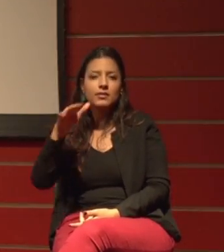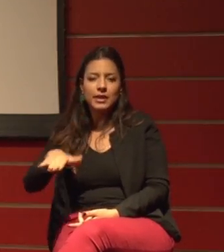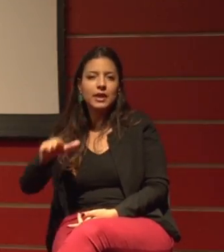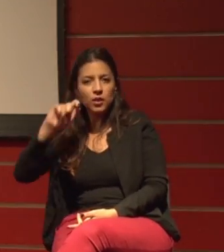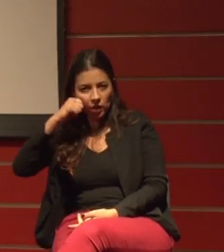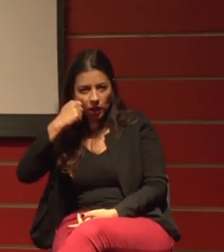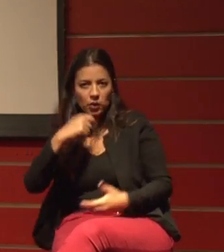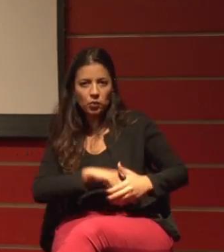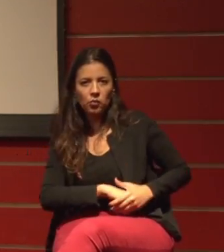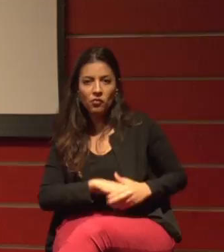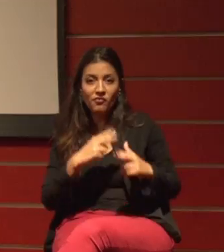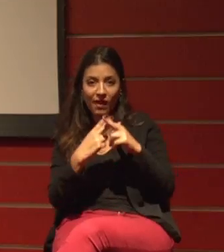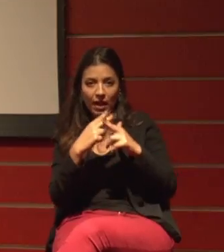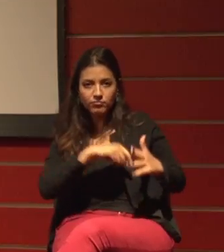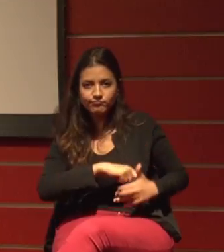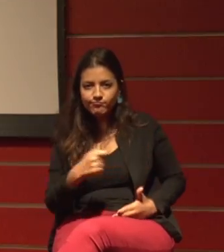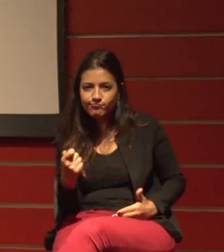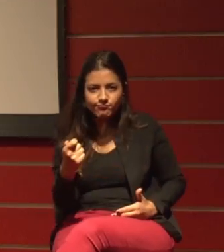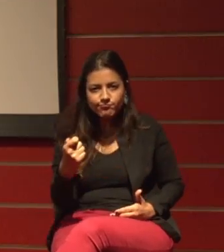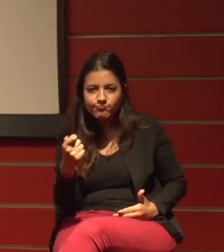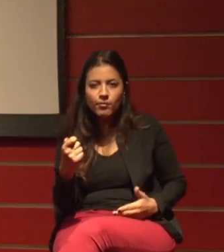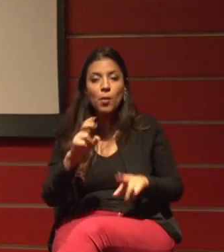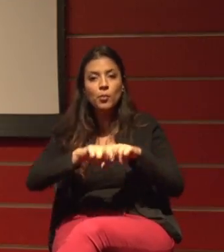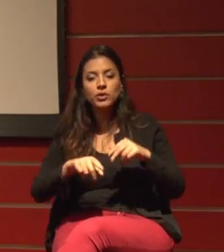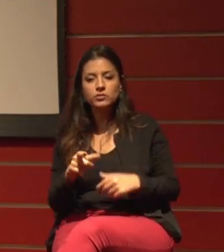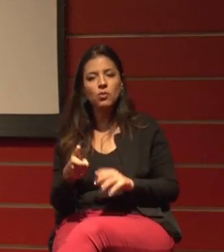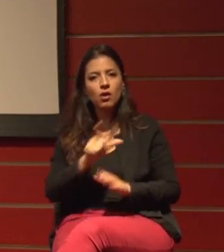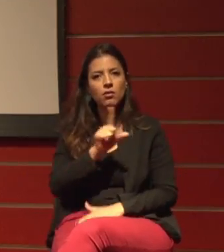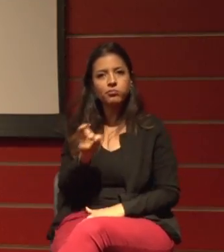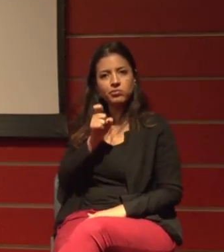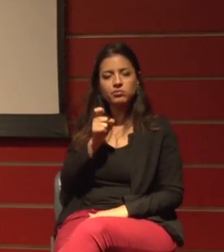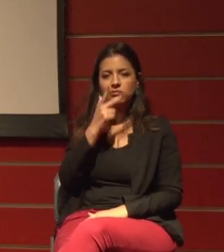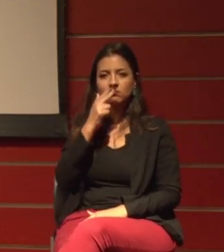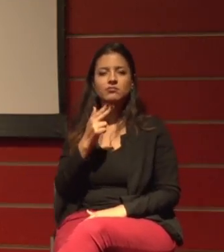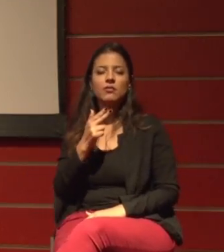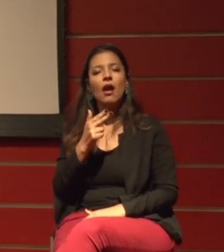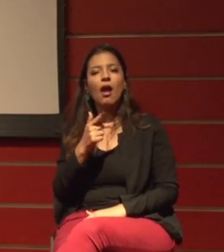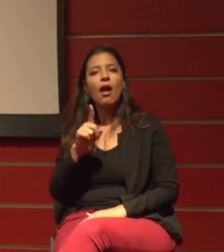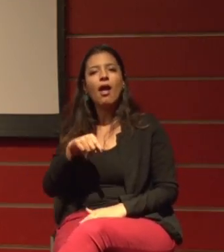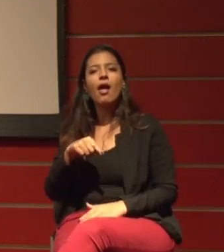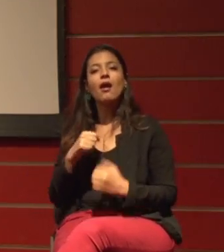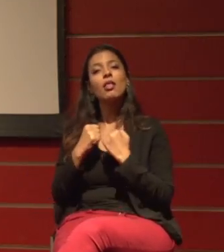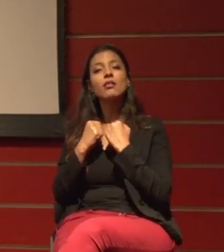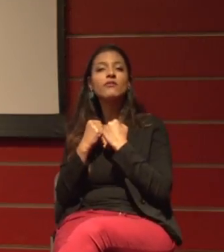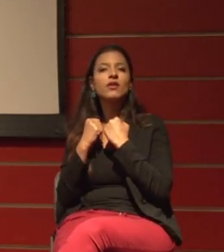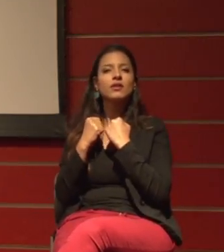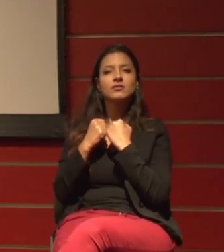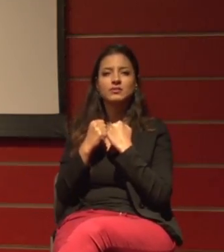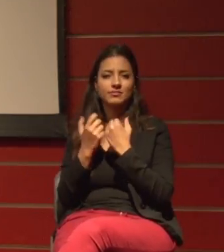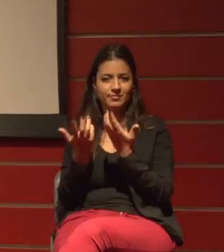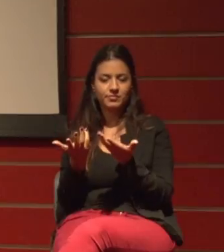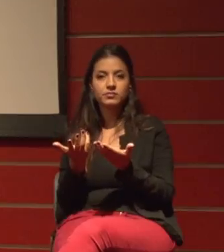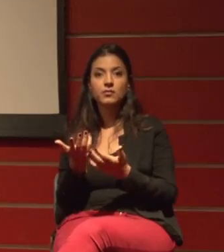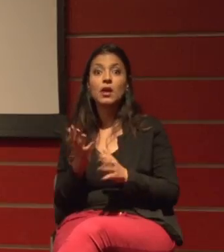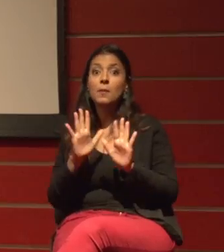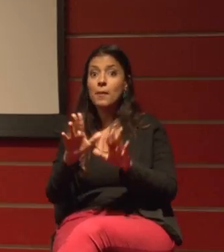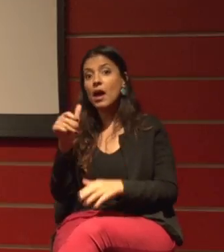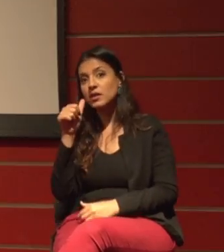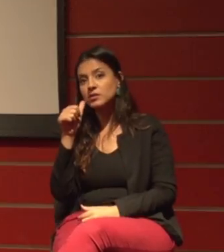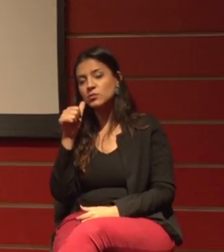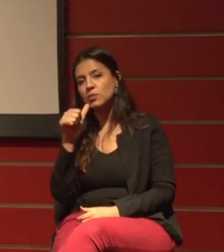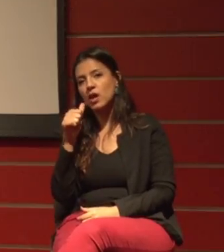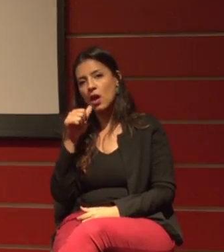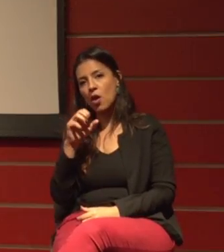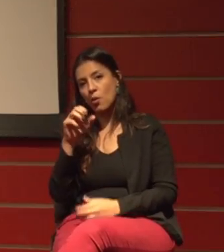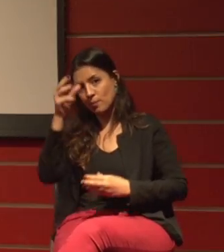atirou o o auto de defesa né que é o que ele Alega ali e aí quando ele é confrontado pela pela Olívia